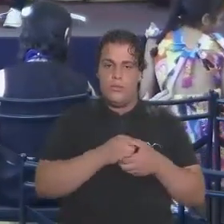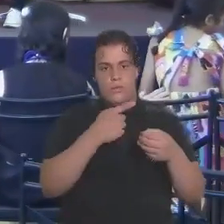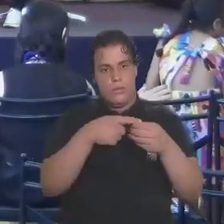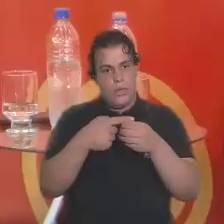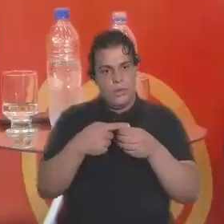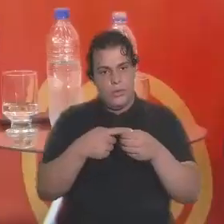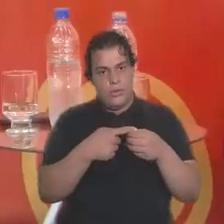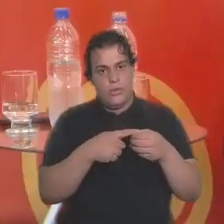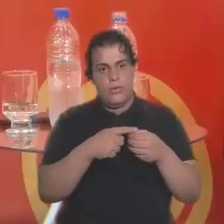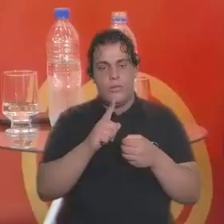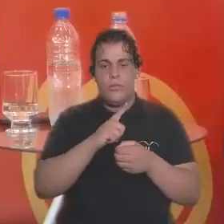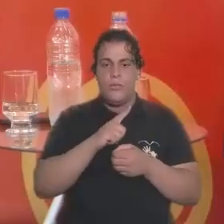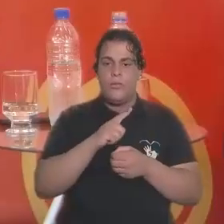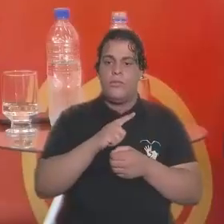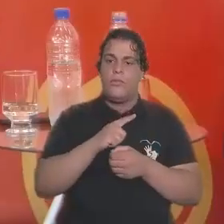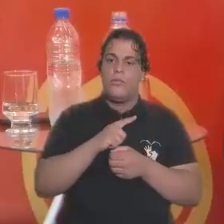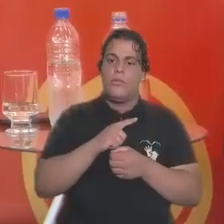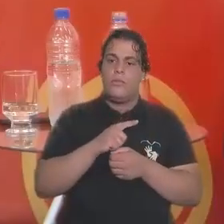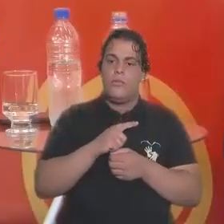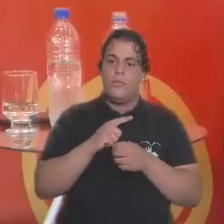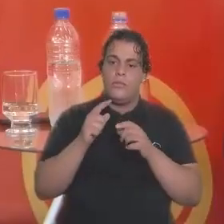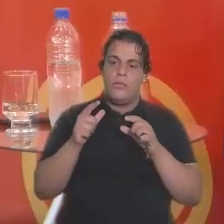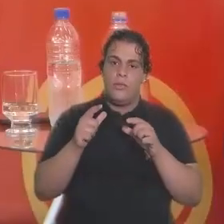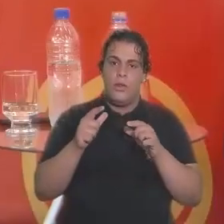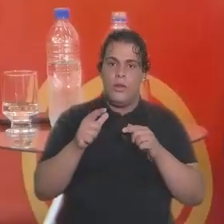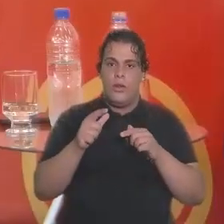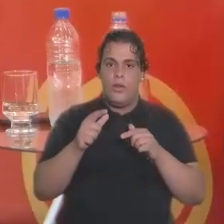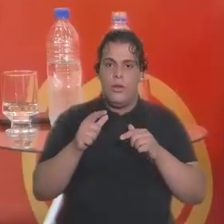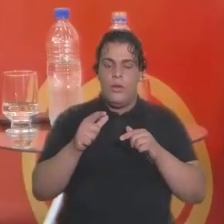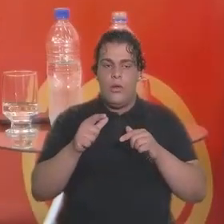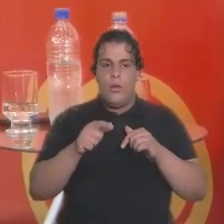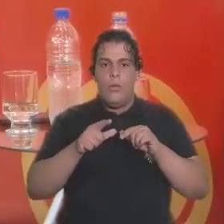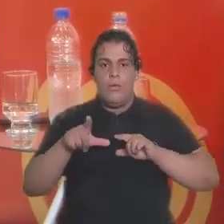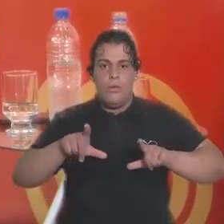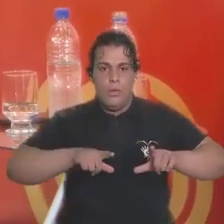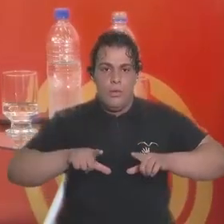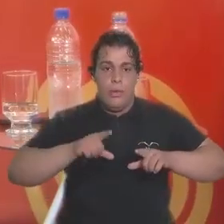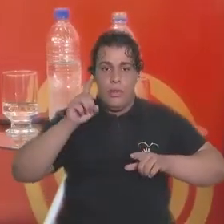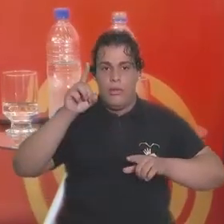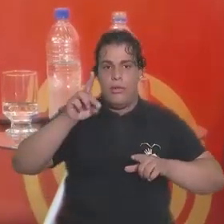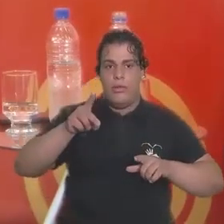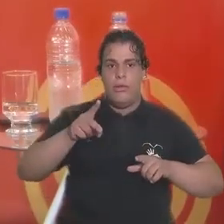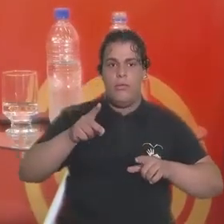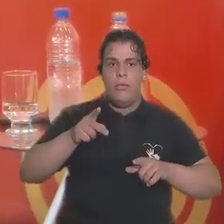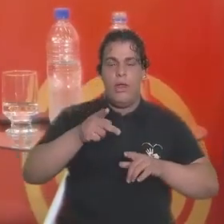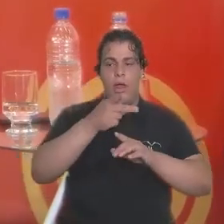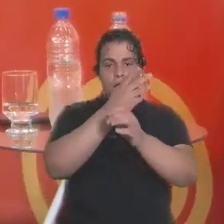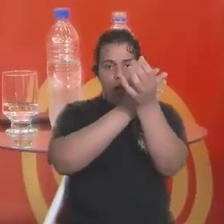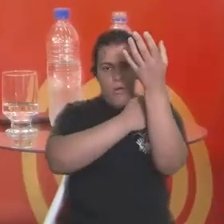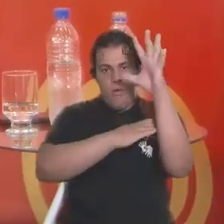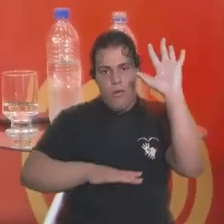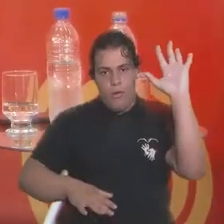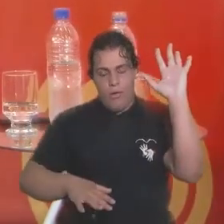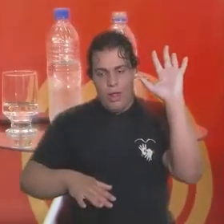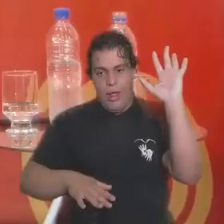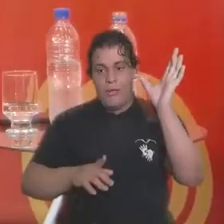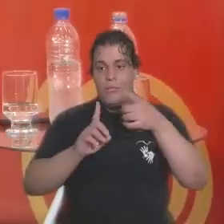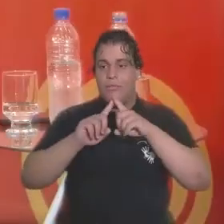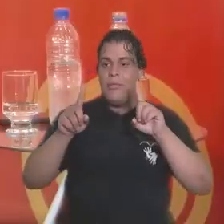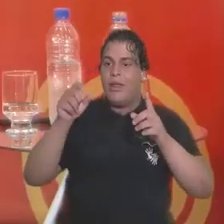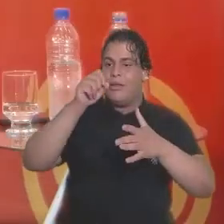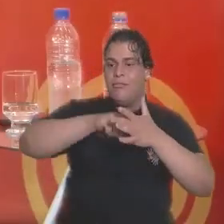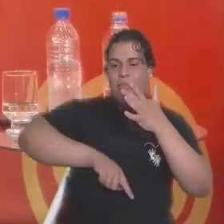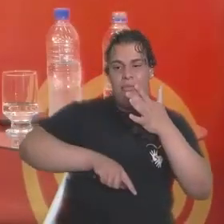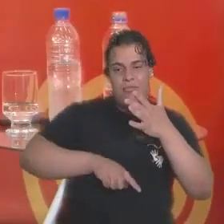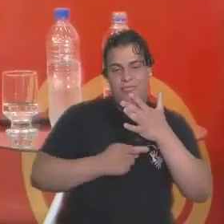só de Araxá, mas um departamento ou um serviço só para cortar a árvore, né? Mas para plantar não é bem assim, né, Rafael? Eu